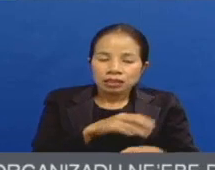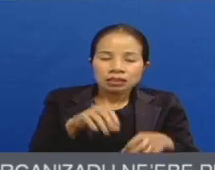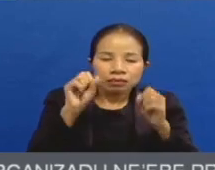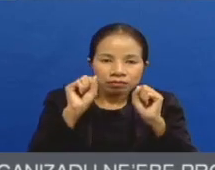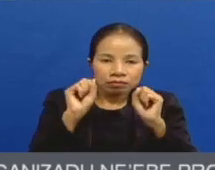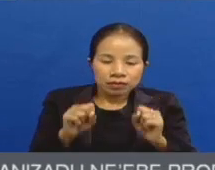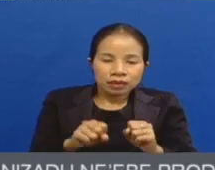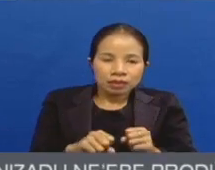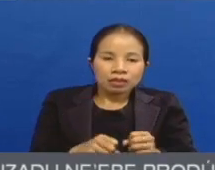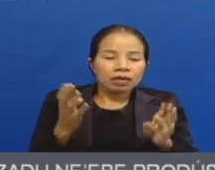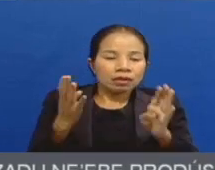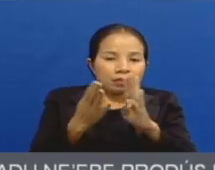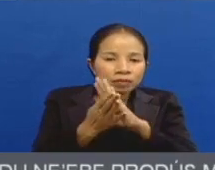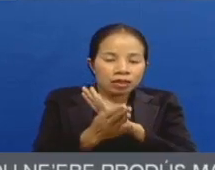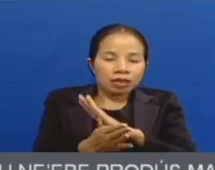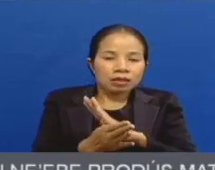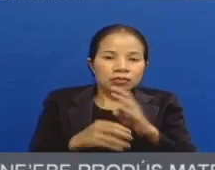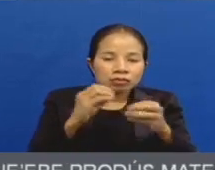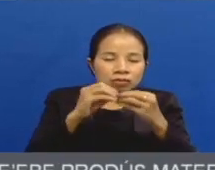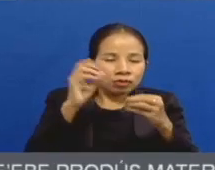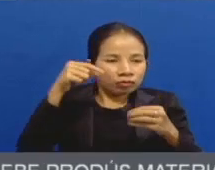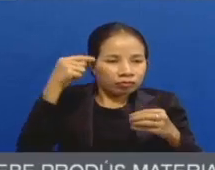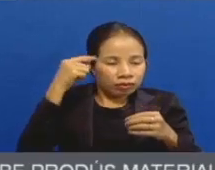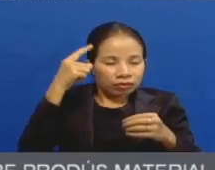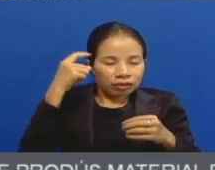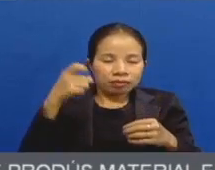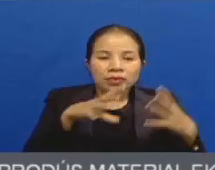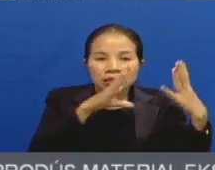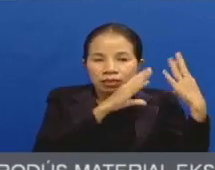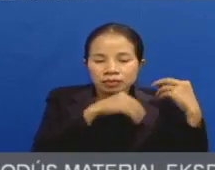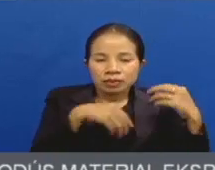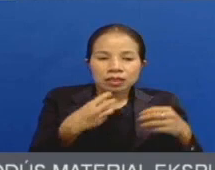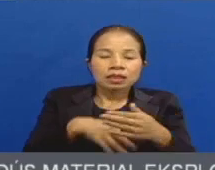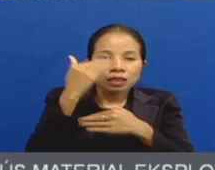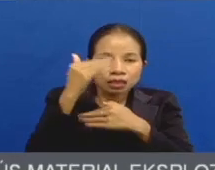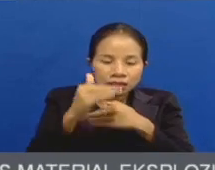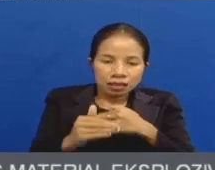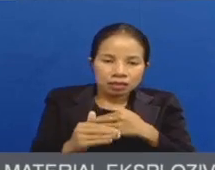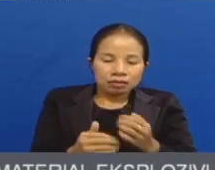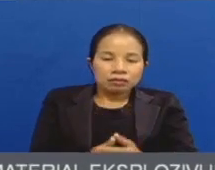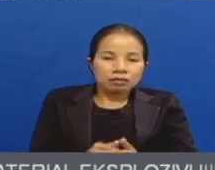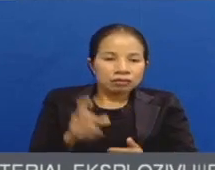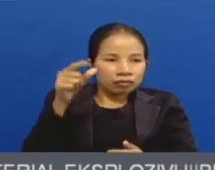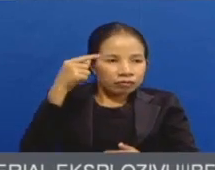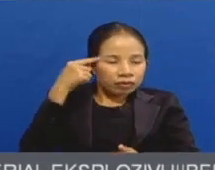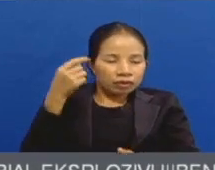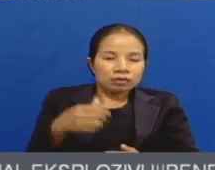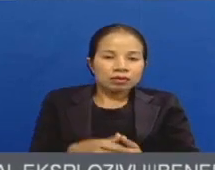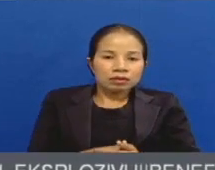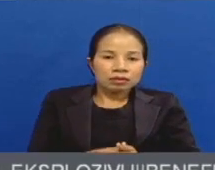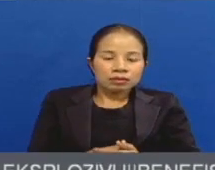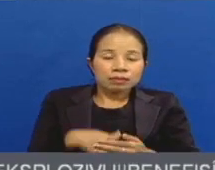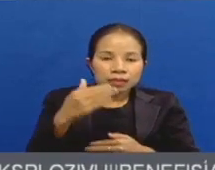ia balanço ia nivel governo ninian tambe experiência nebe makita hakat liu ia governação sira mai